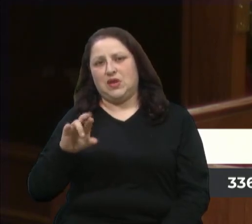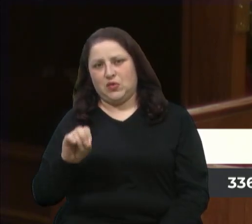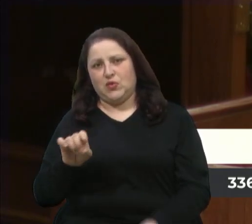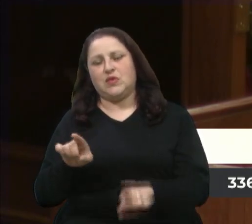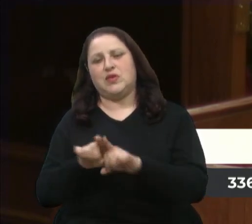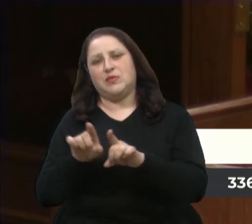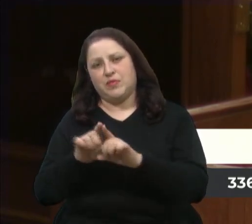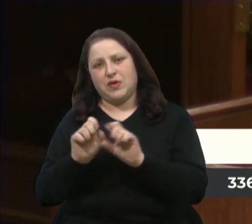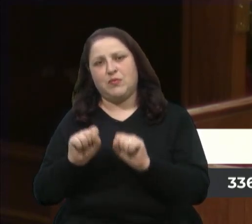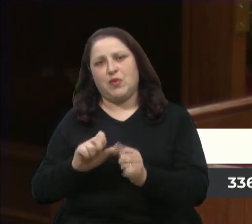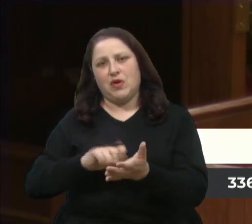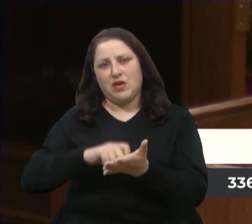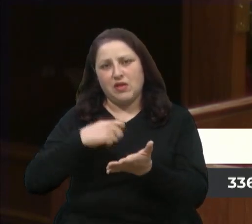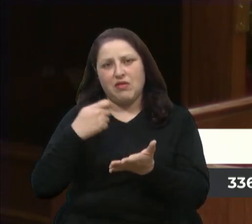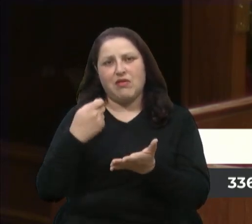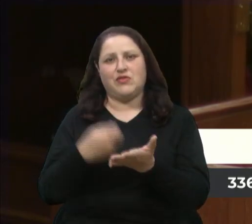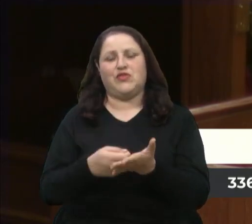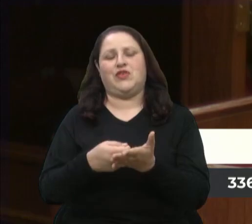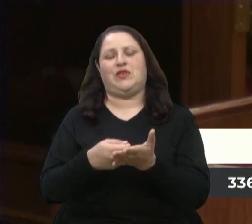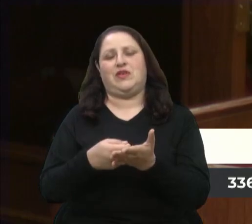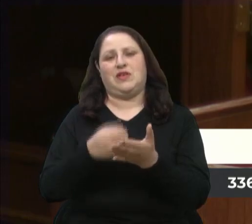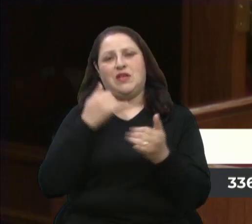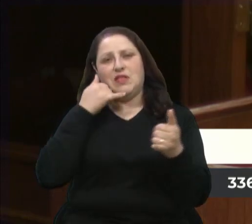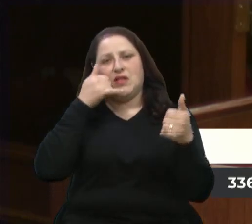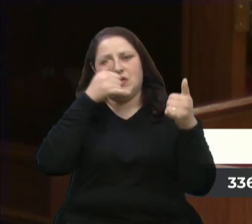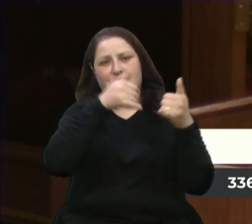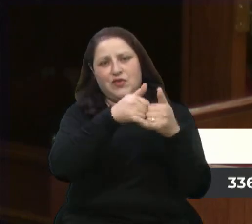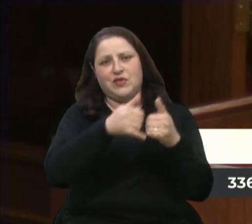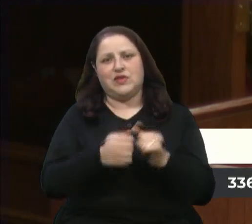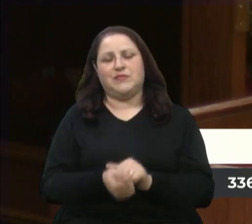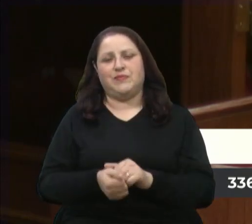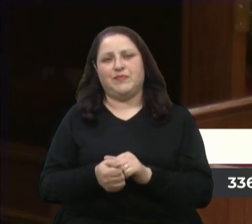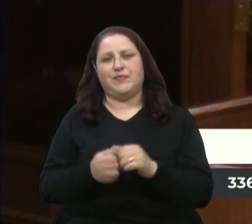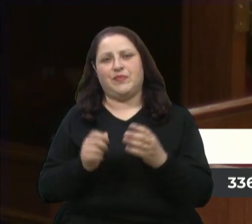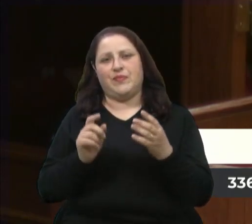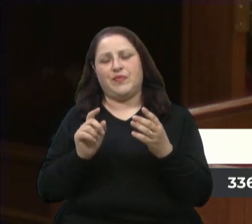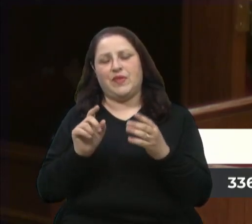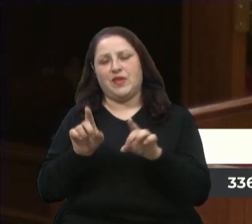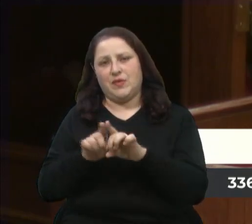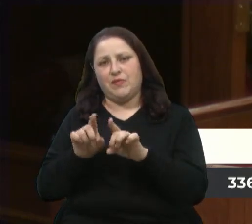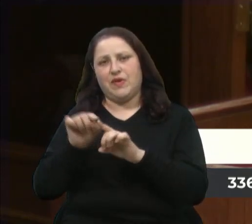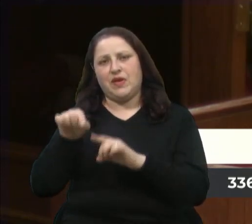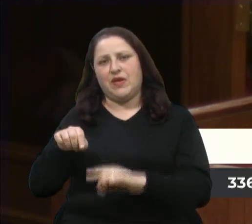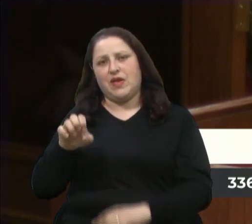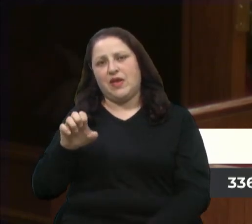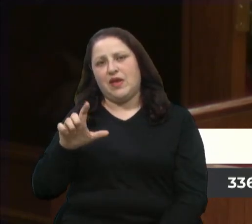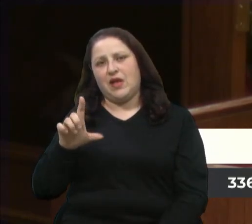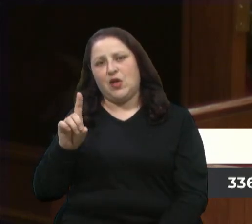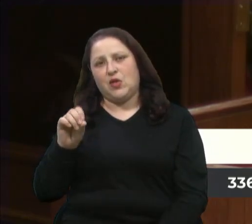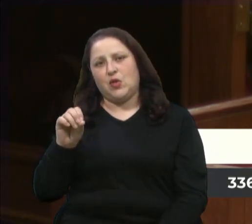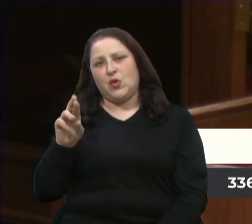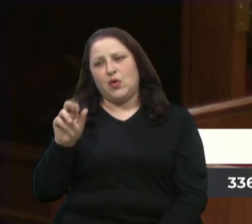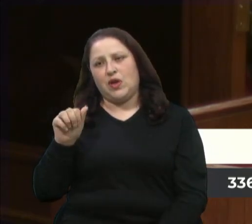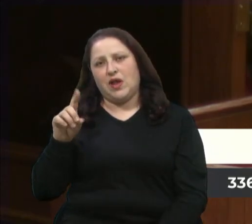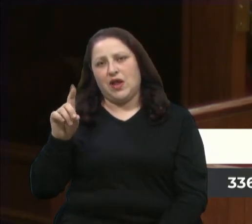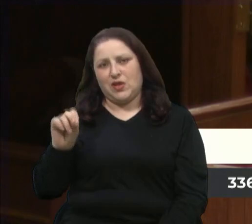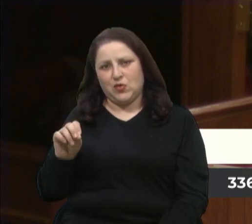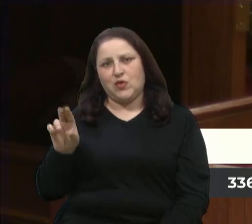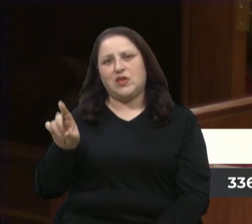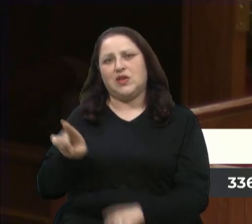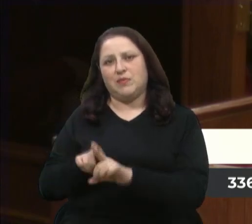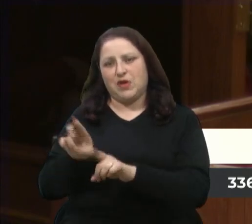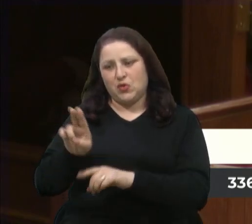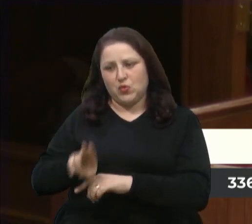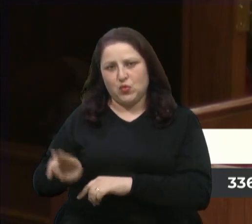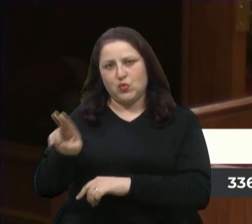agendar também através desse agendamento aí. Também a UBS do Eldorado também está sendo usada